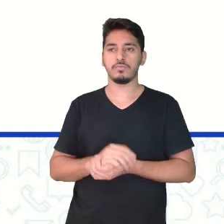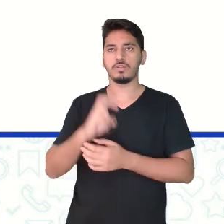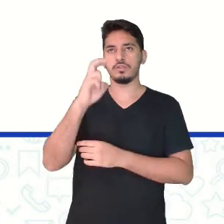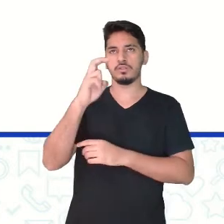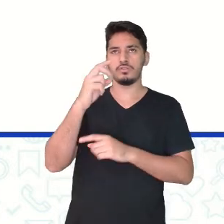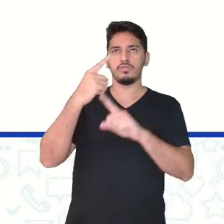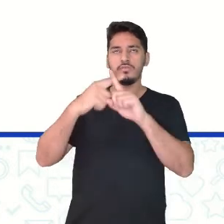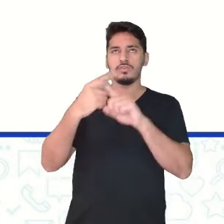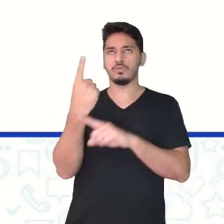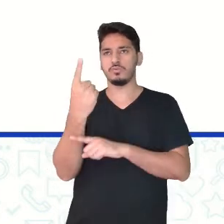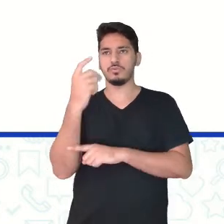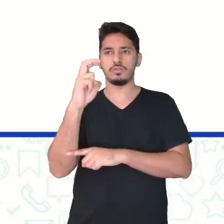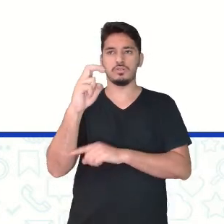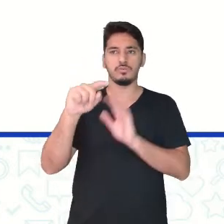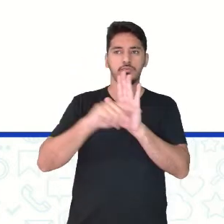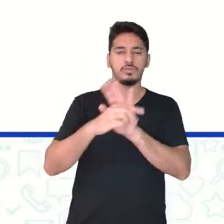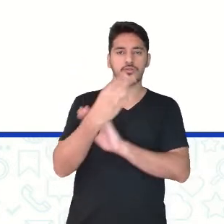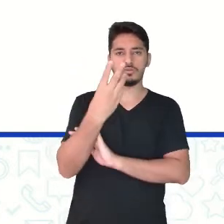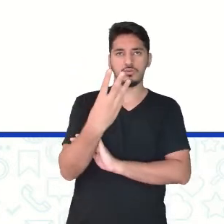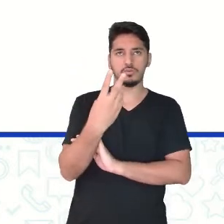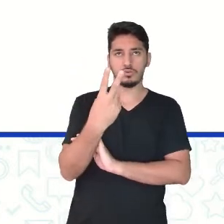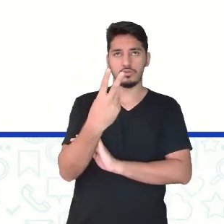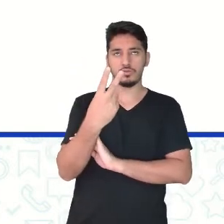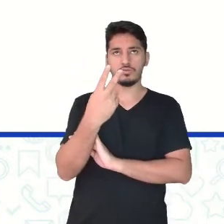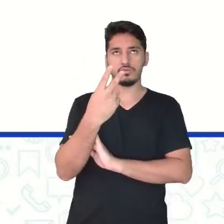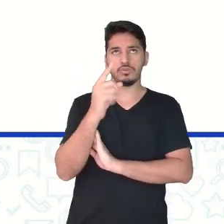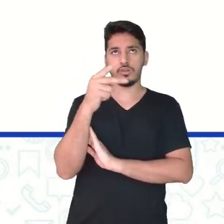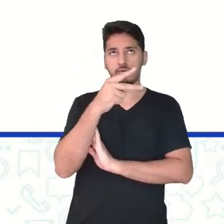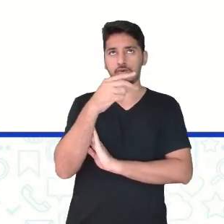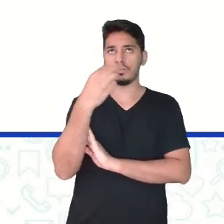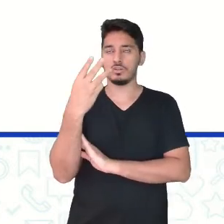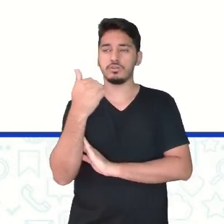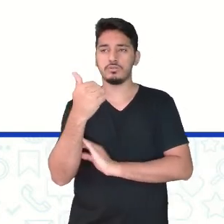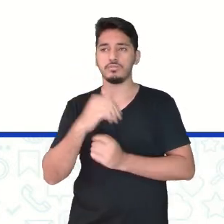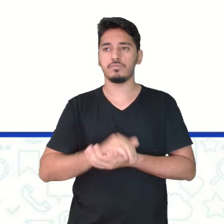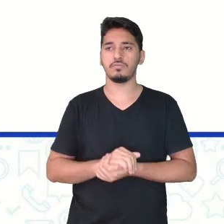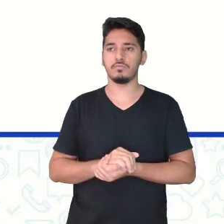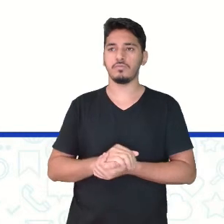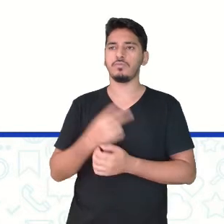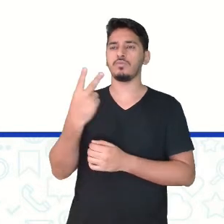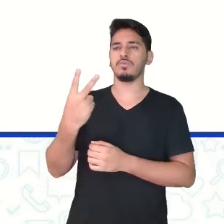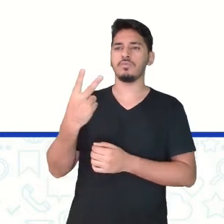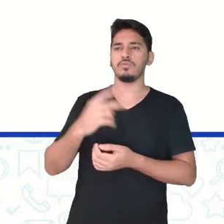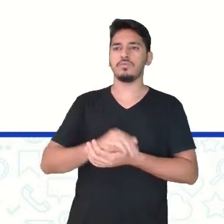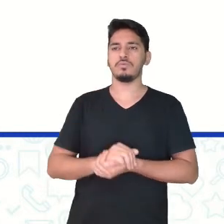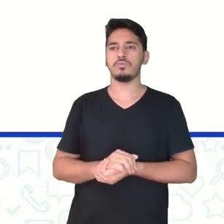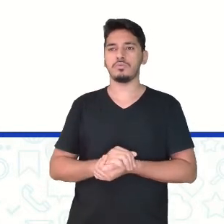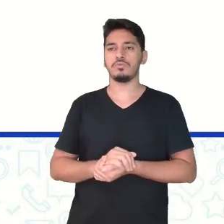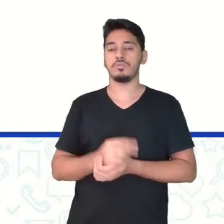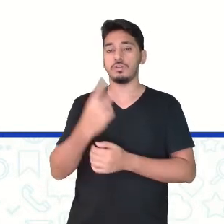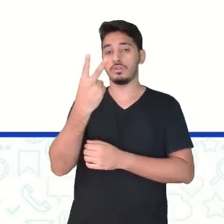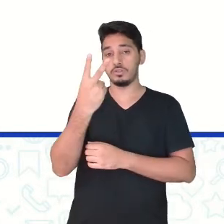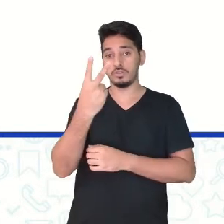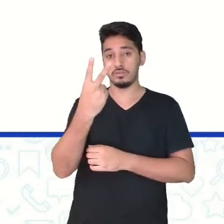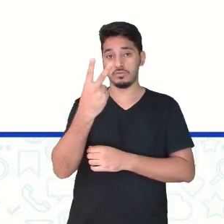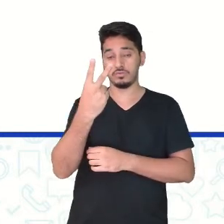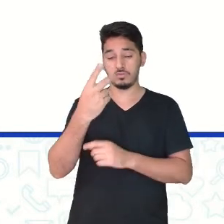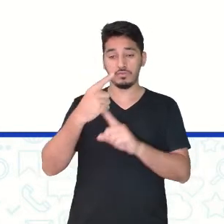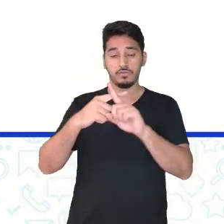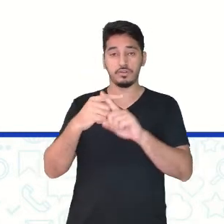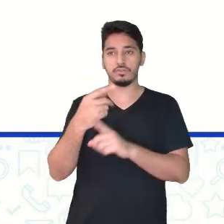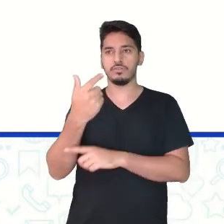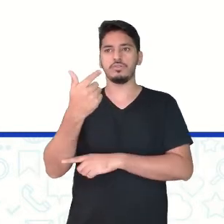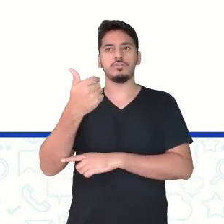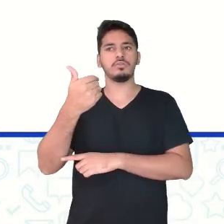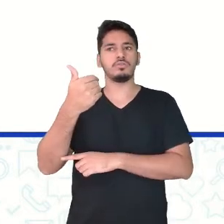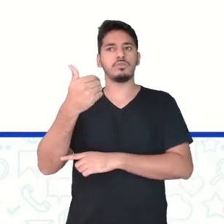1, 5. Menos 2, 3. Bateu. Letra A. Se eu substituir por 2, 5 vezes 2, 10. Menos 2, 8. Aí